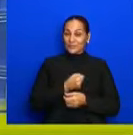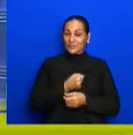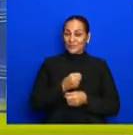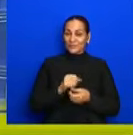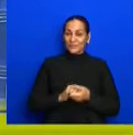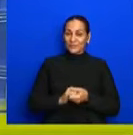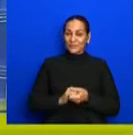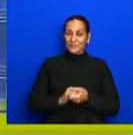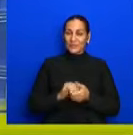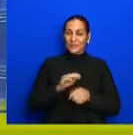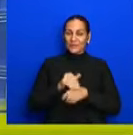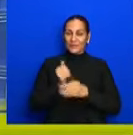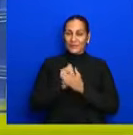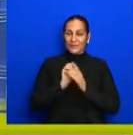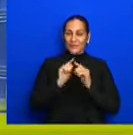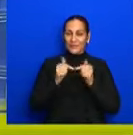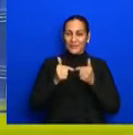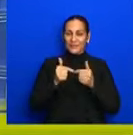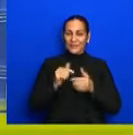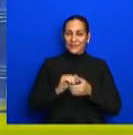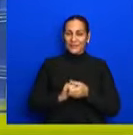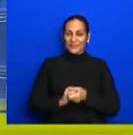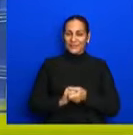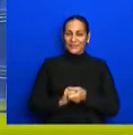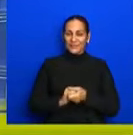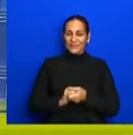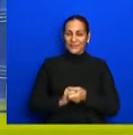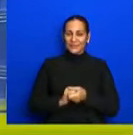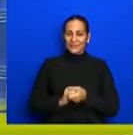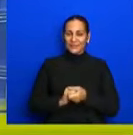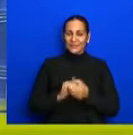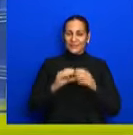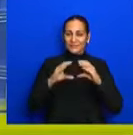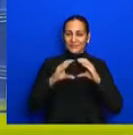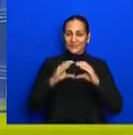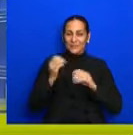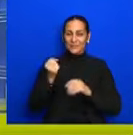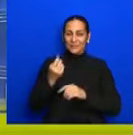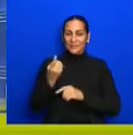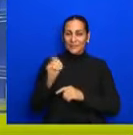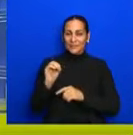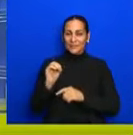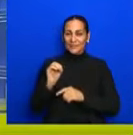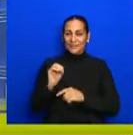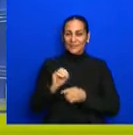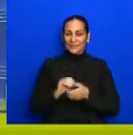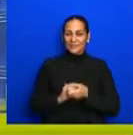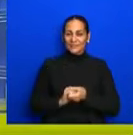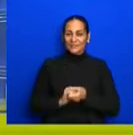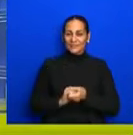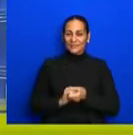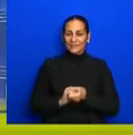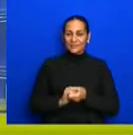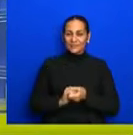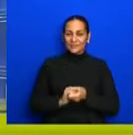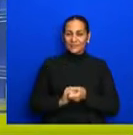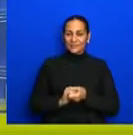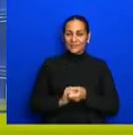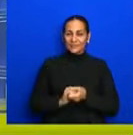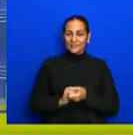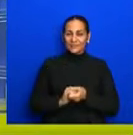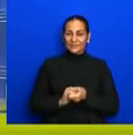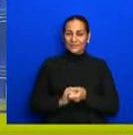números. Vem, sorte, vem, sorte. Bola branca número 10. Branca 10.